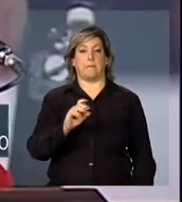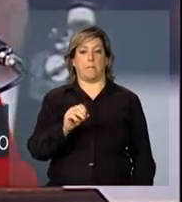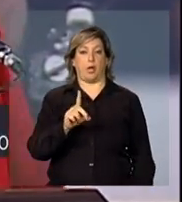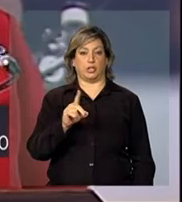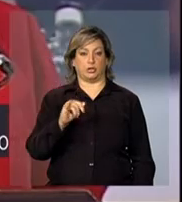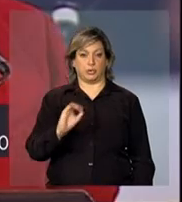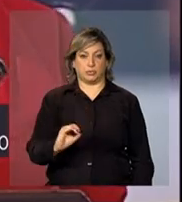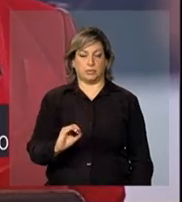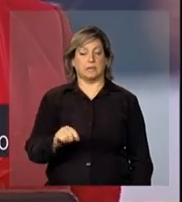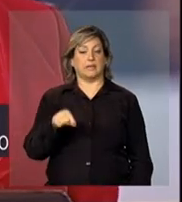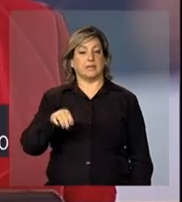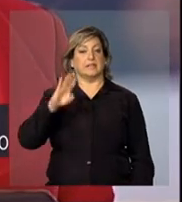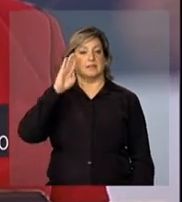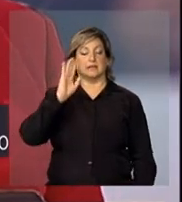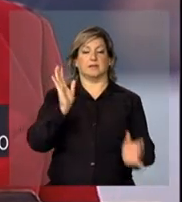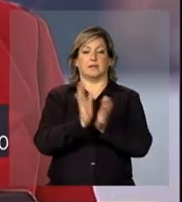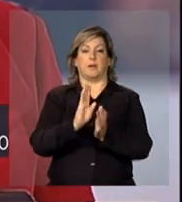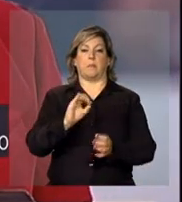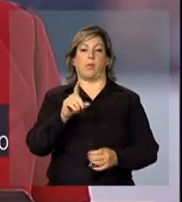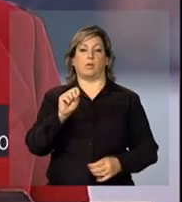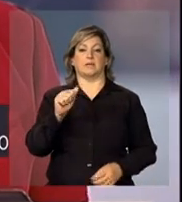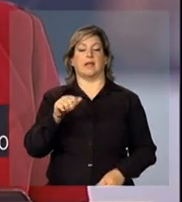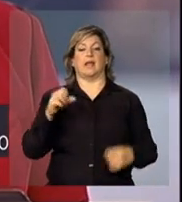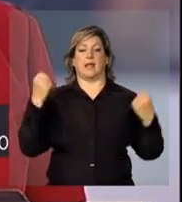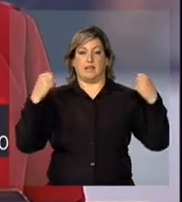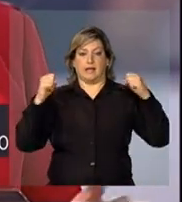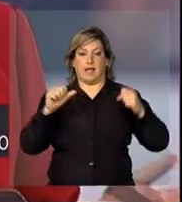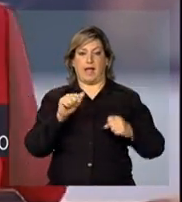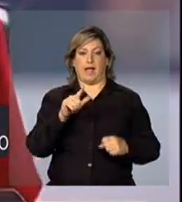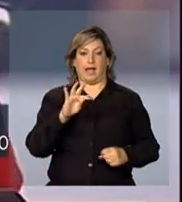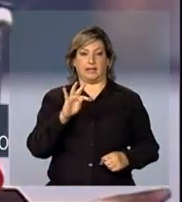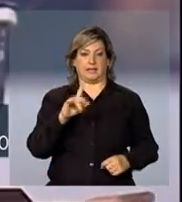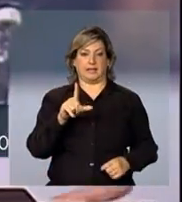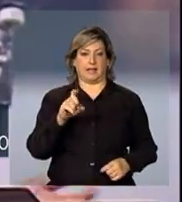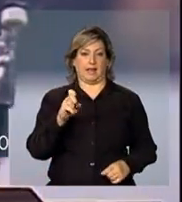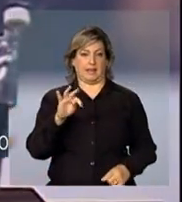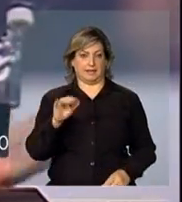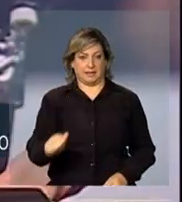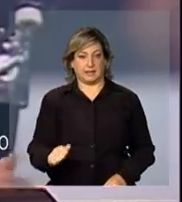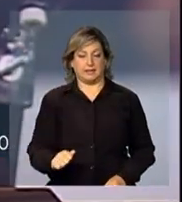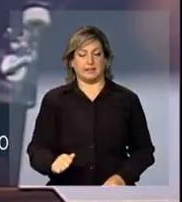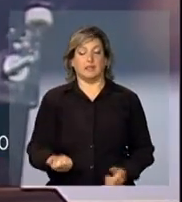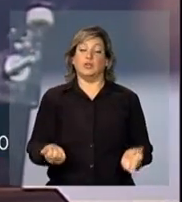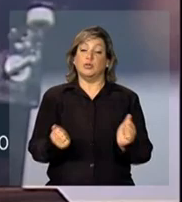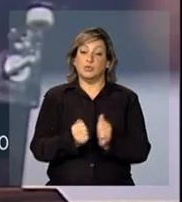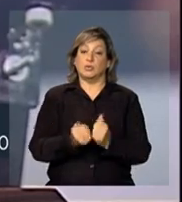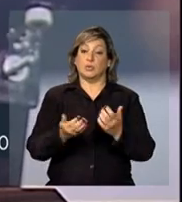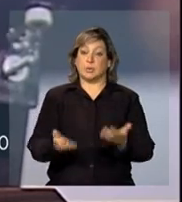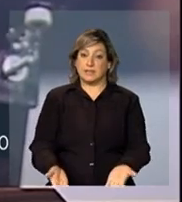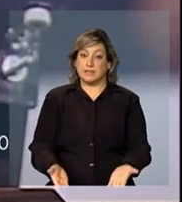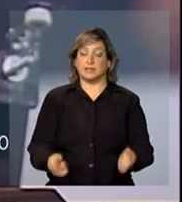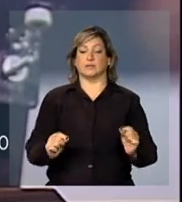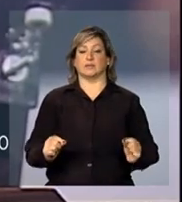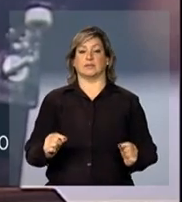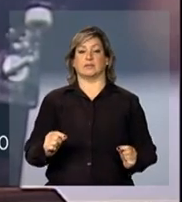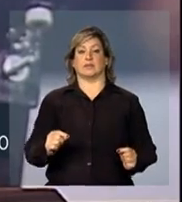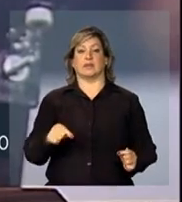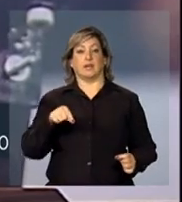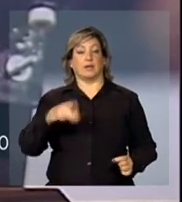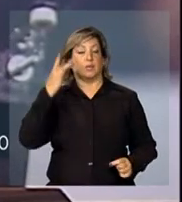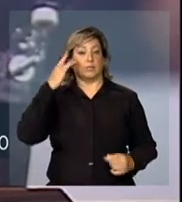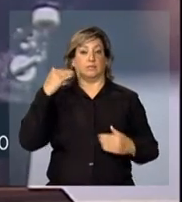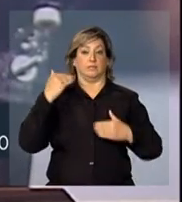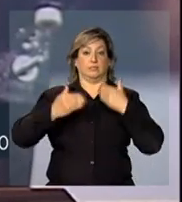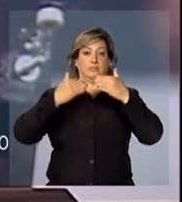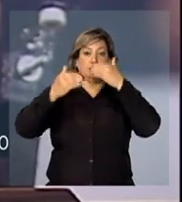modalidades do bolsa atleta e junto com isso é justamente a